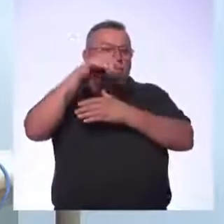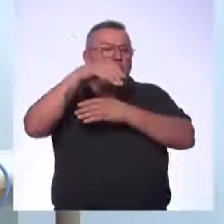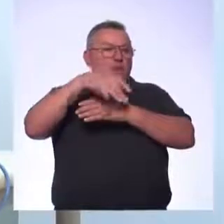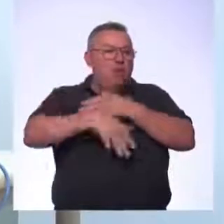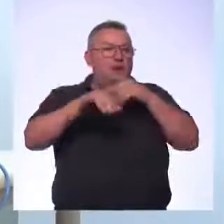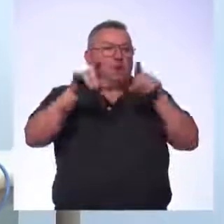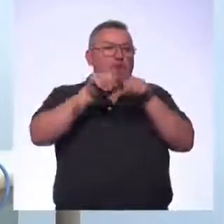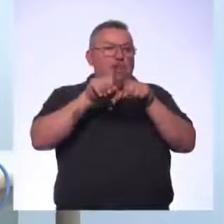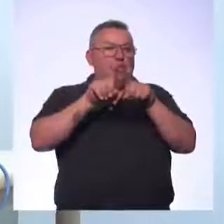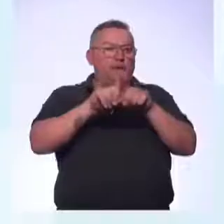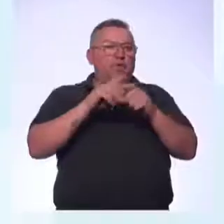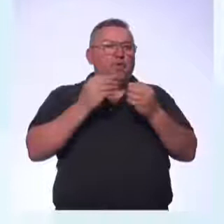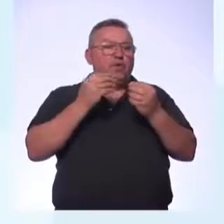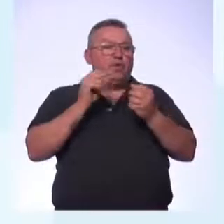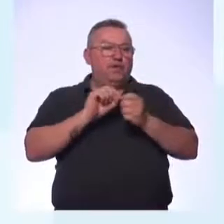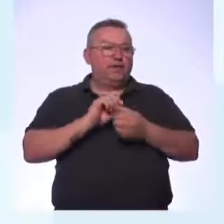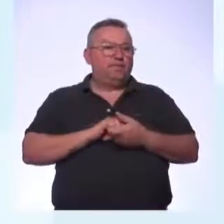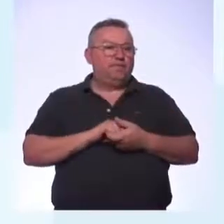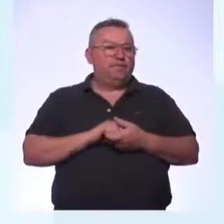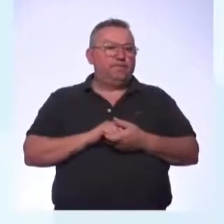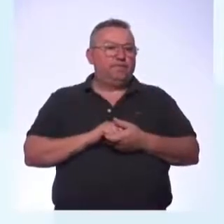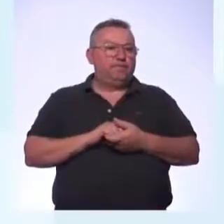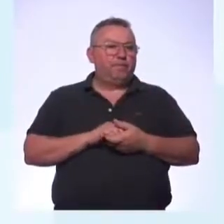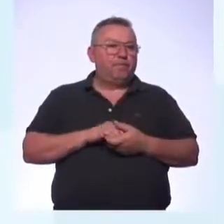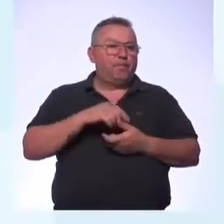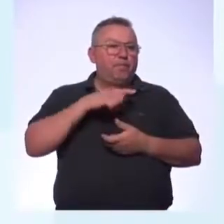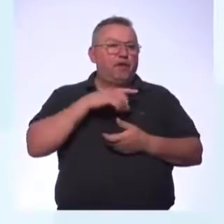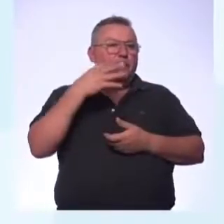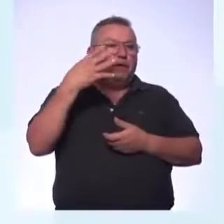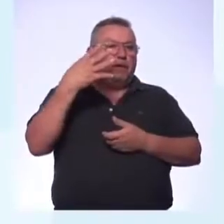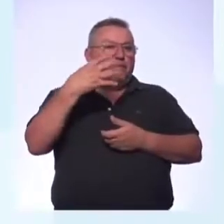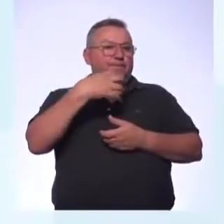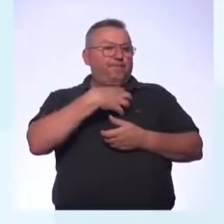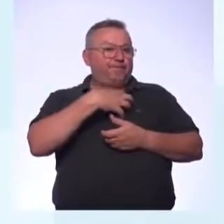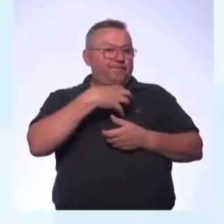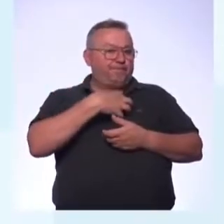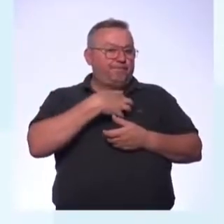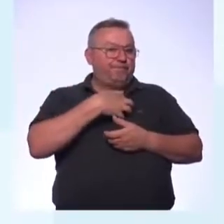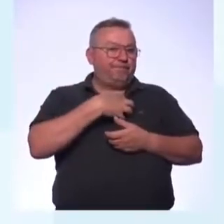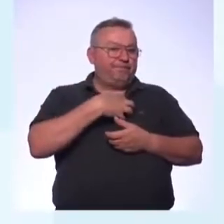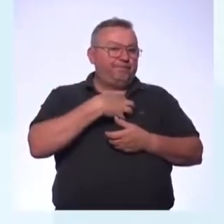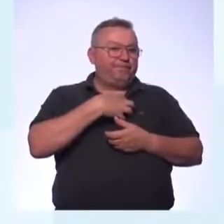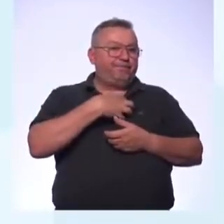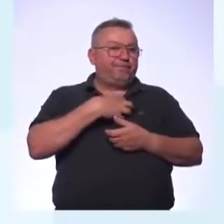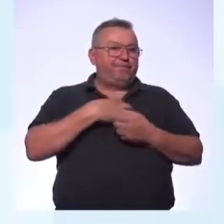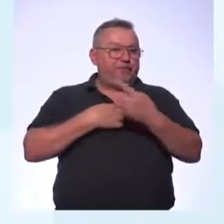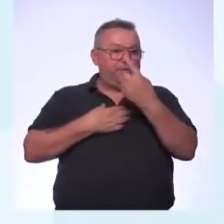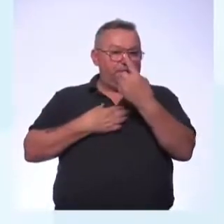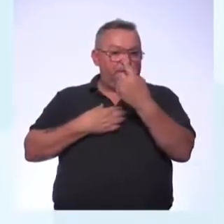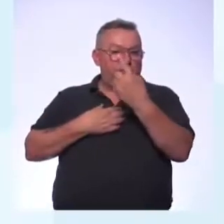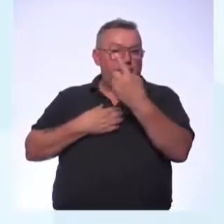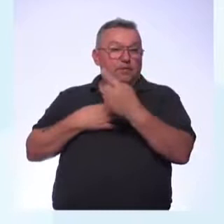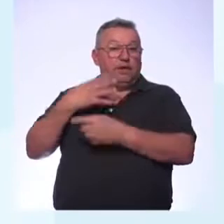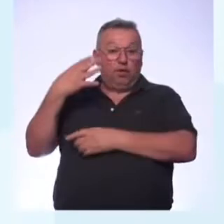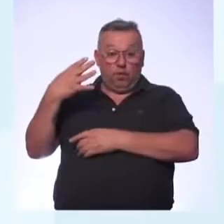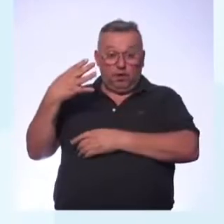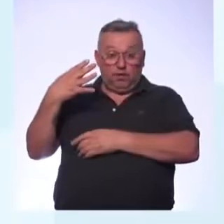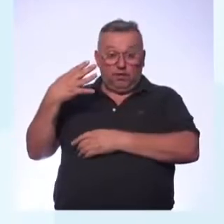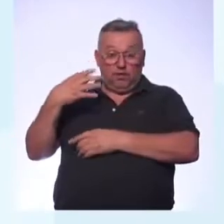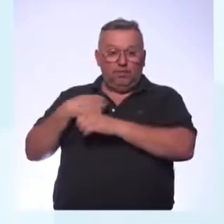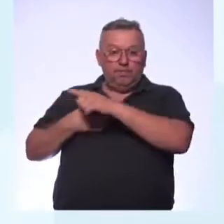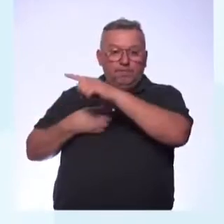formação dos vulcões. Então, nós temos aí 4 tipos de vulcões aí na tela. Nós temos o primeiro aí, acima à